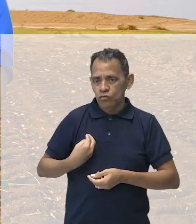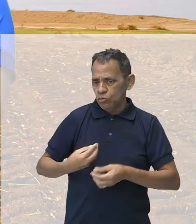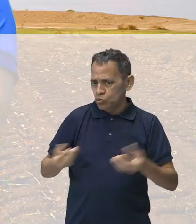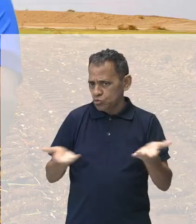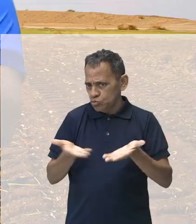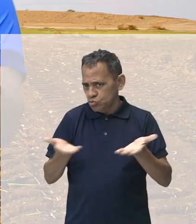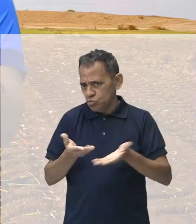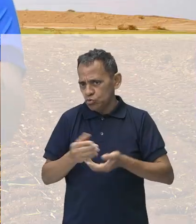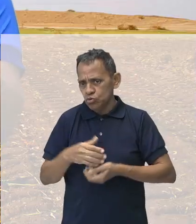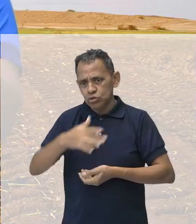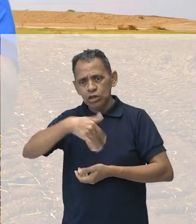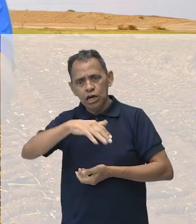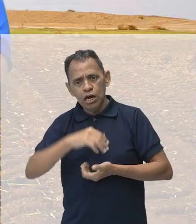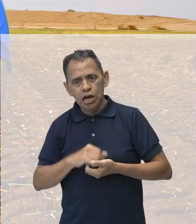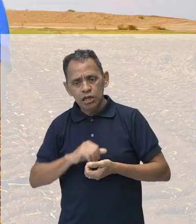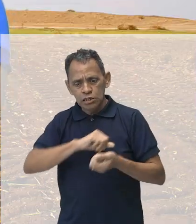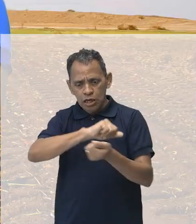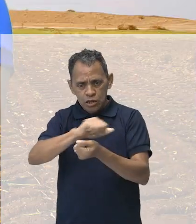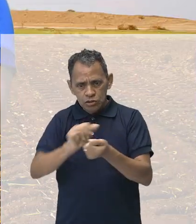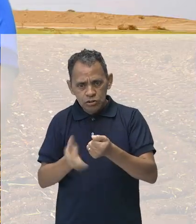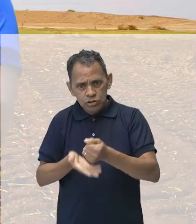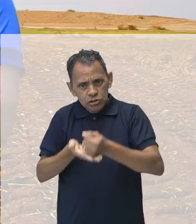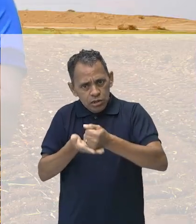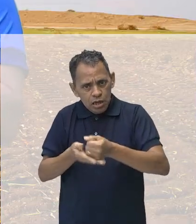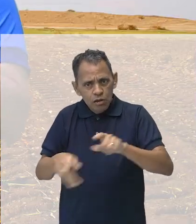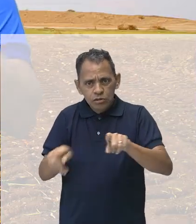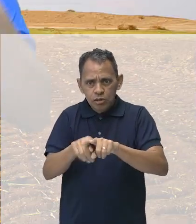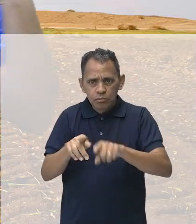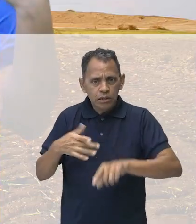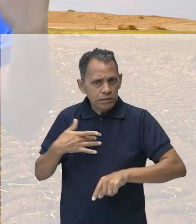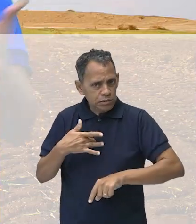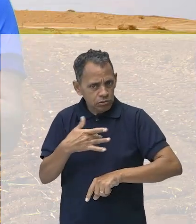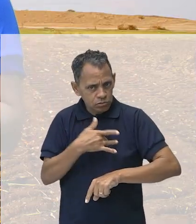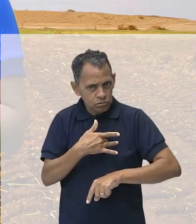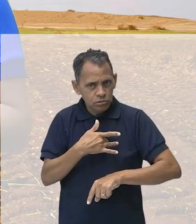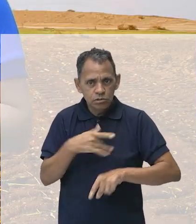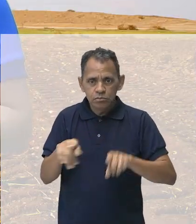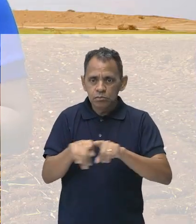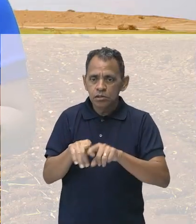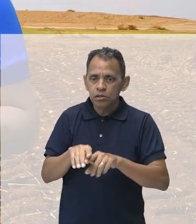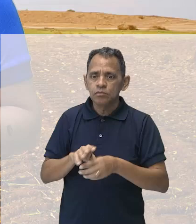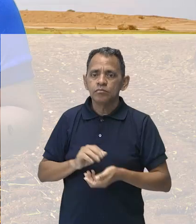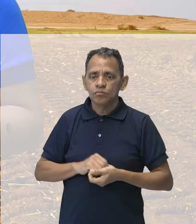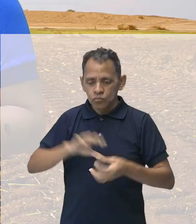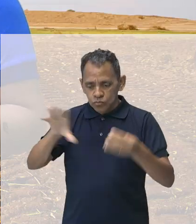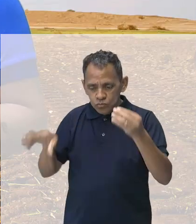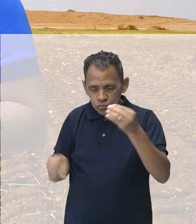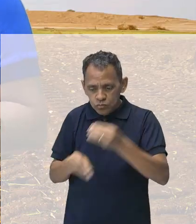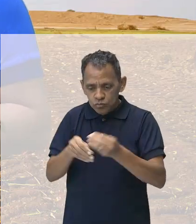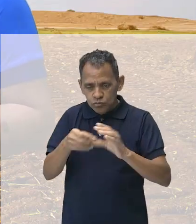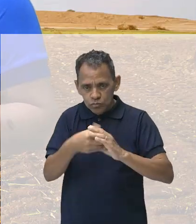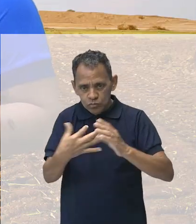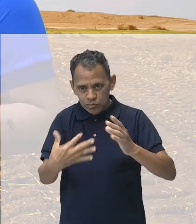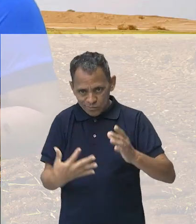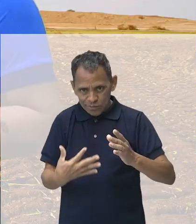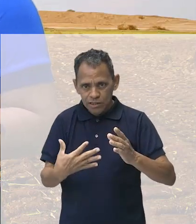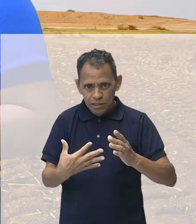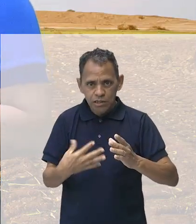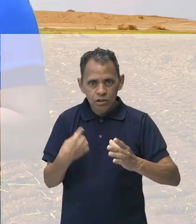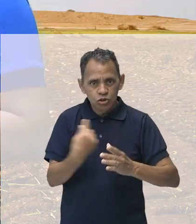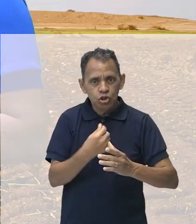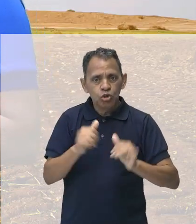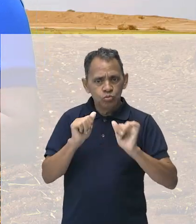mais sustentável, também pegando a parte mais saudável e englobando ali nessas características que a gente